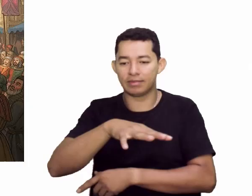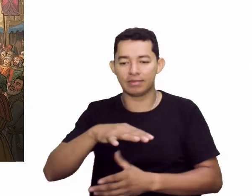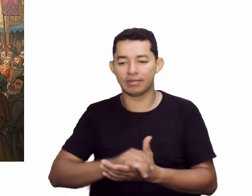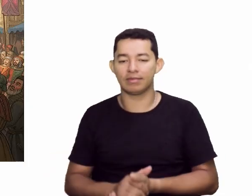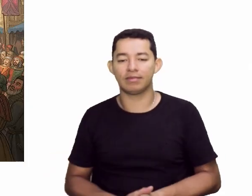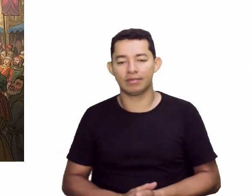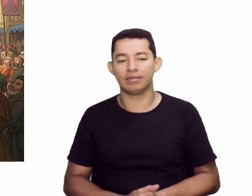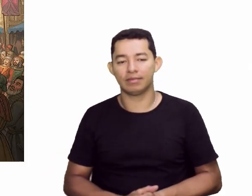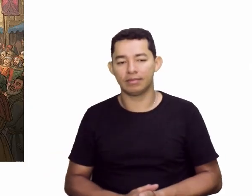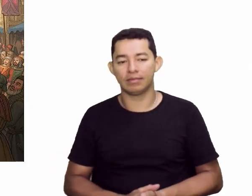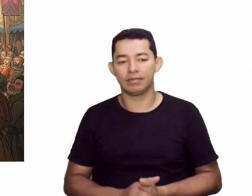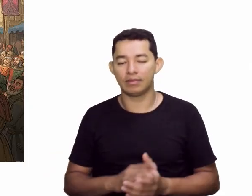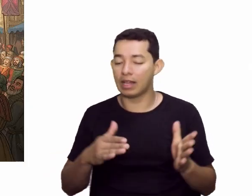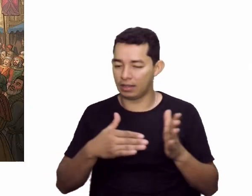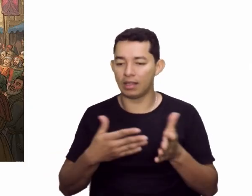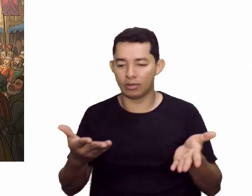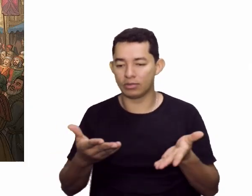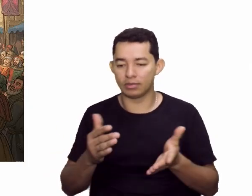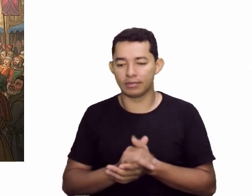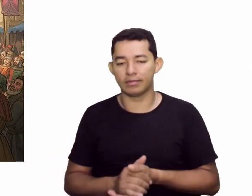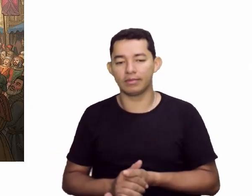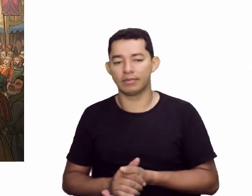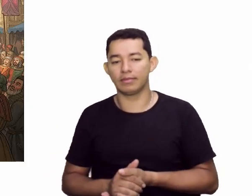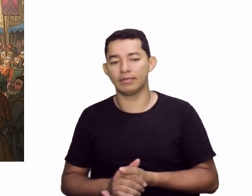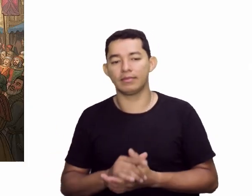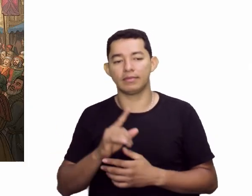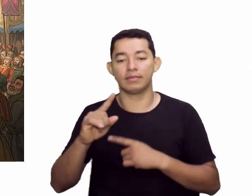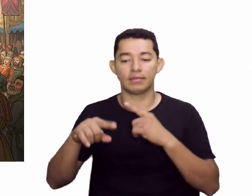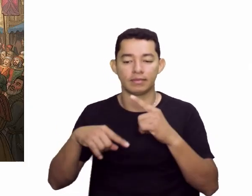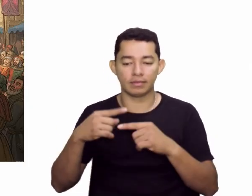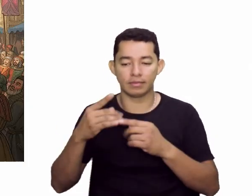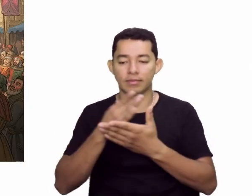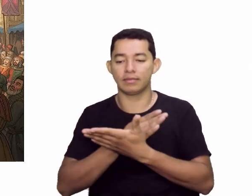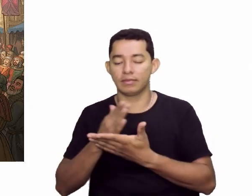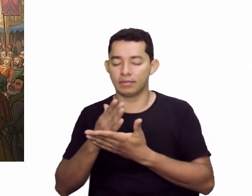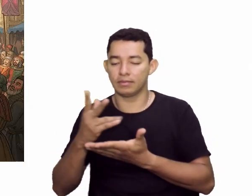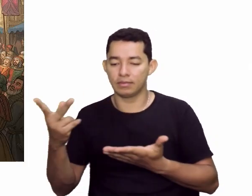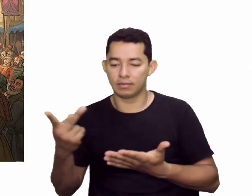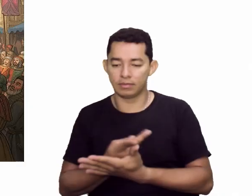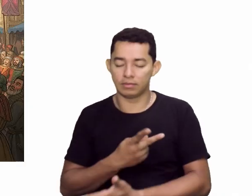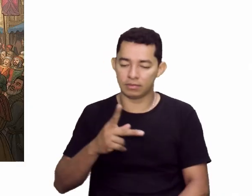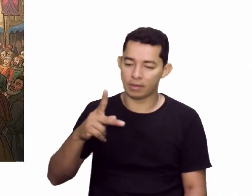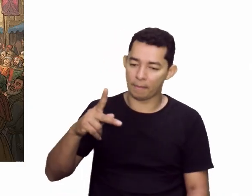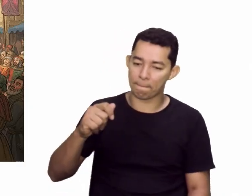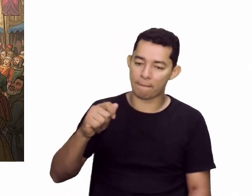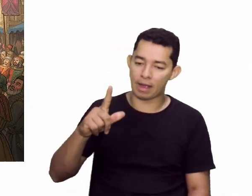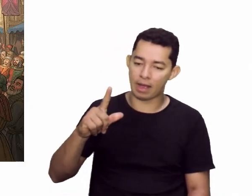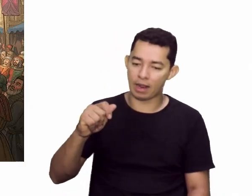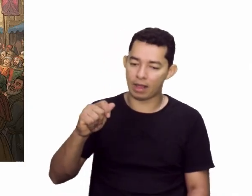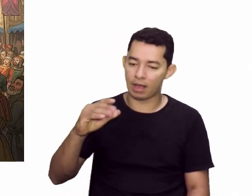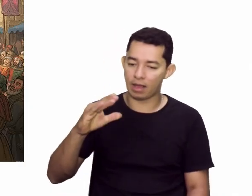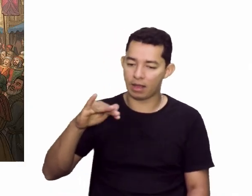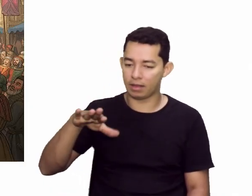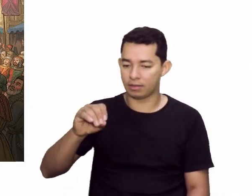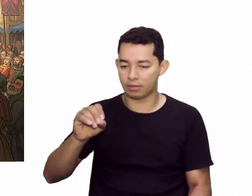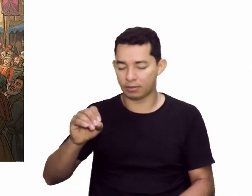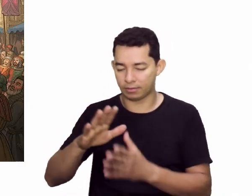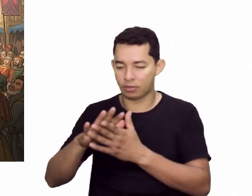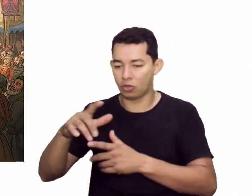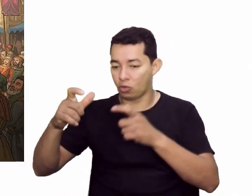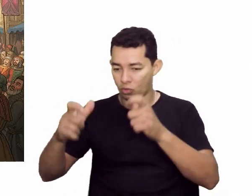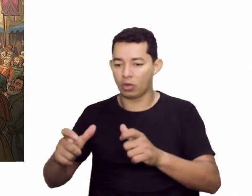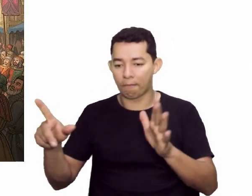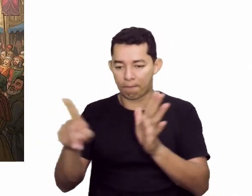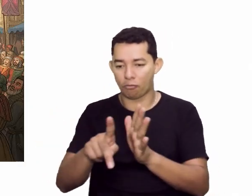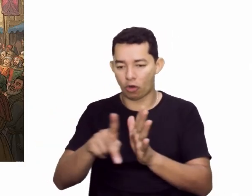Do Renascimento ao Barroco, o teatro vai para os palácios e edifícios, né? As pessoas ricas compram